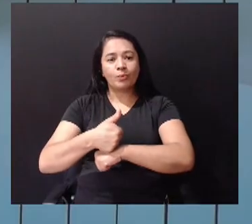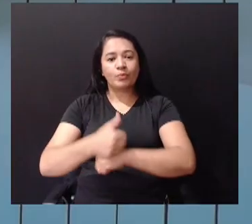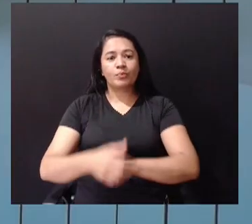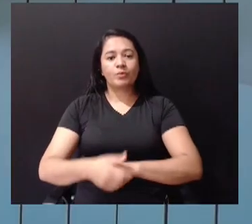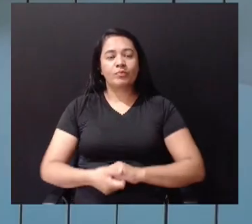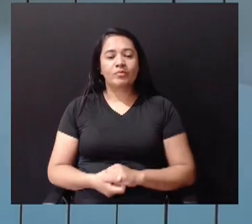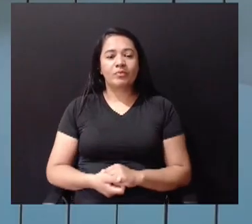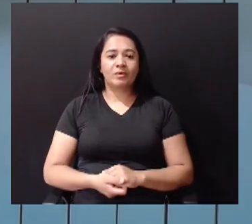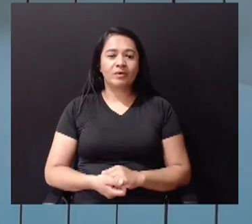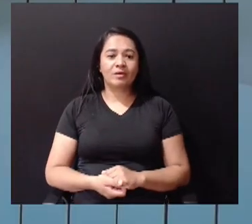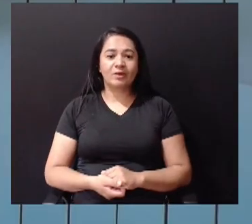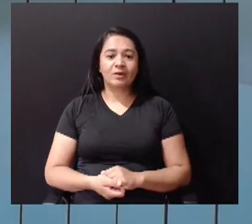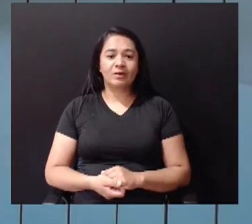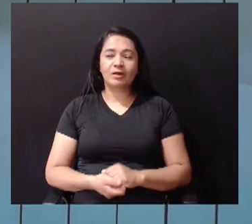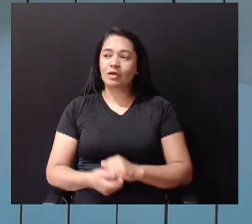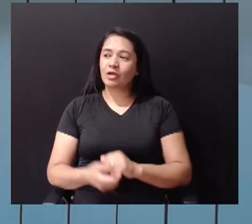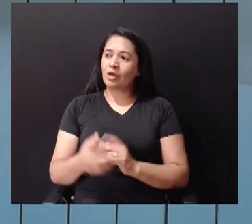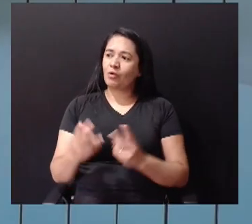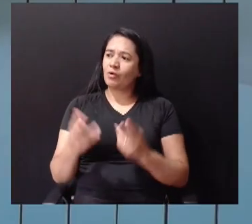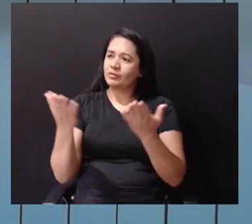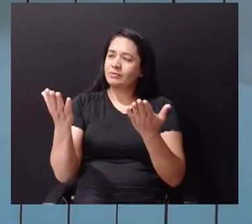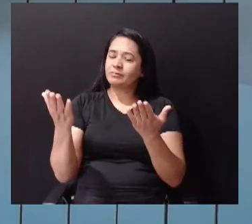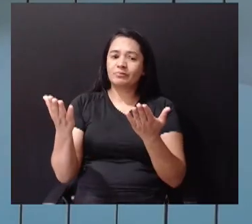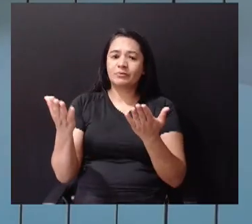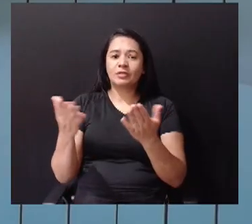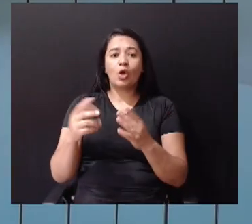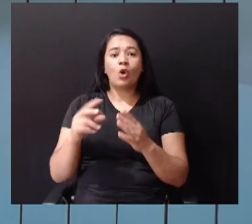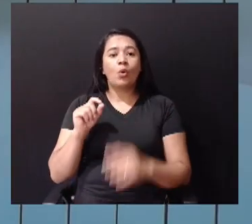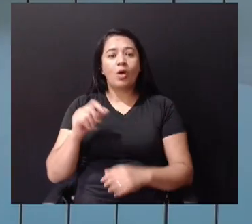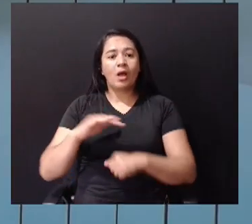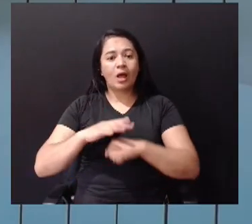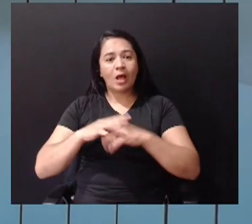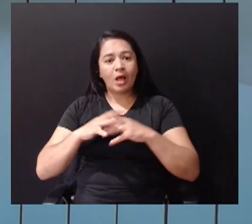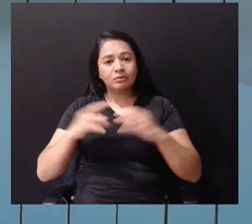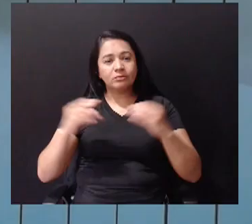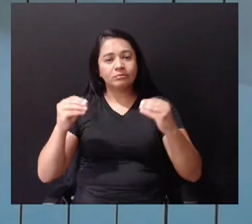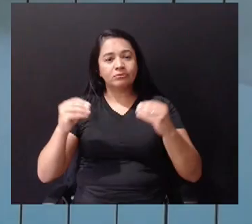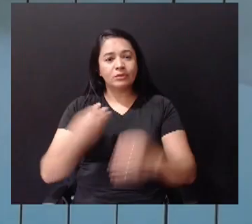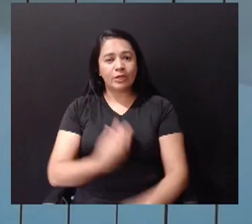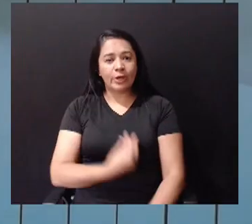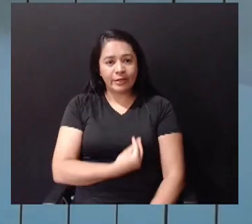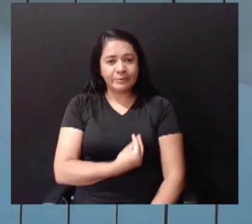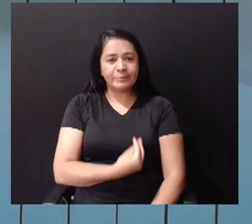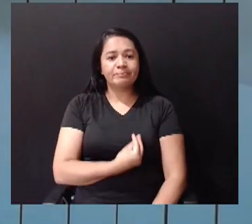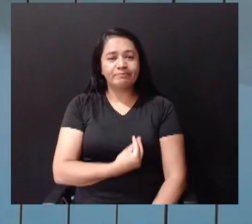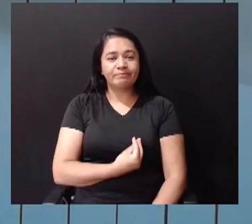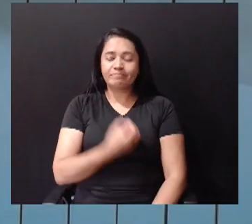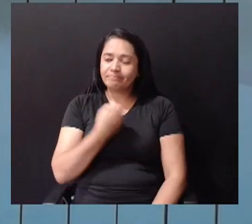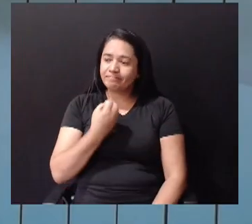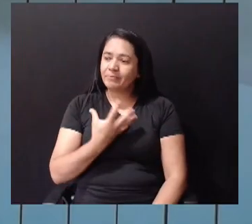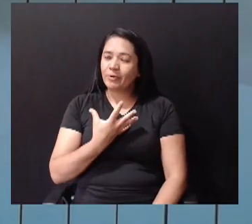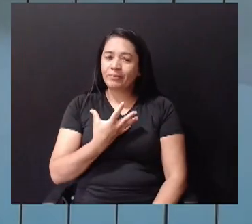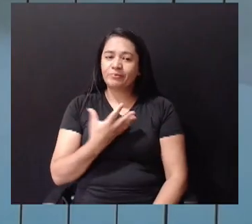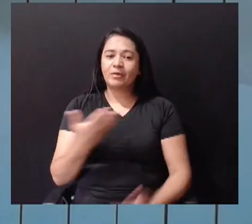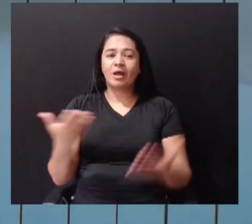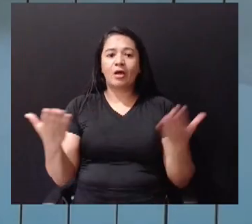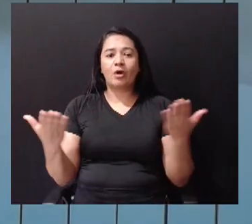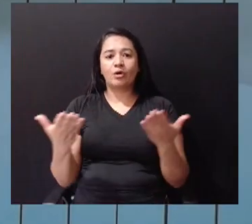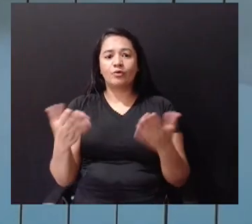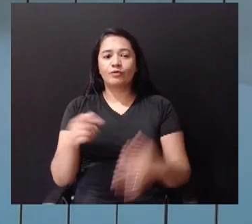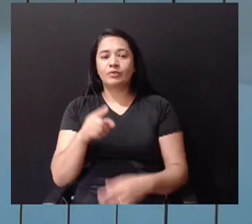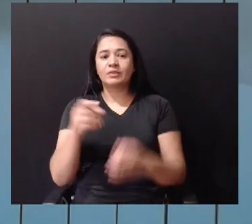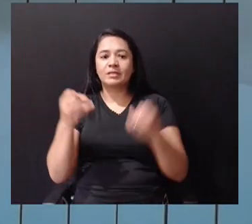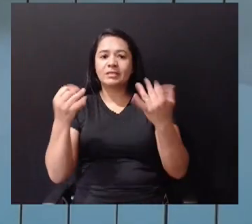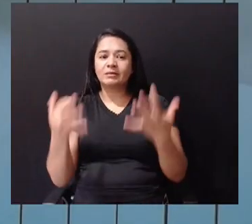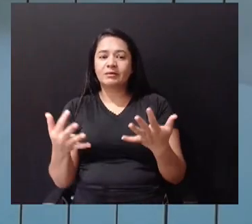assim como o senhor, de que a cura ela existe. Isso é bom demais. Agora, quando o senhor fala em